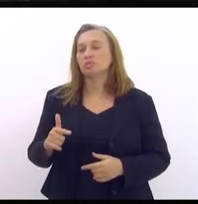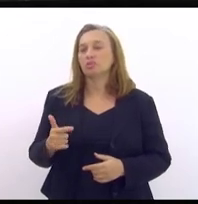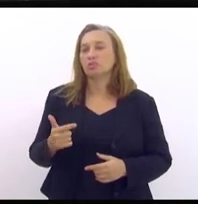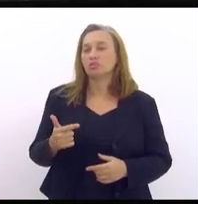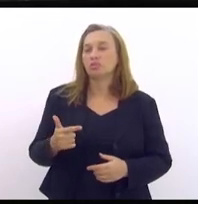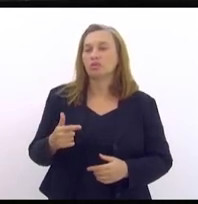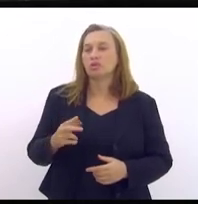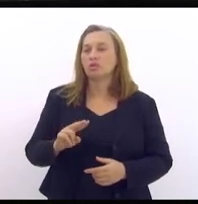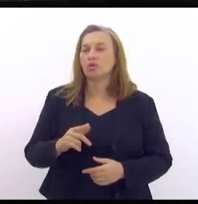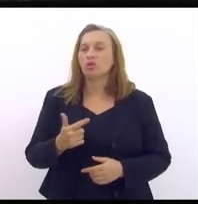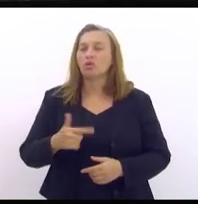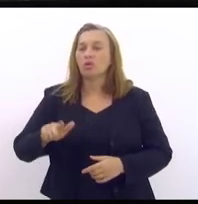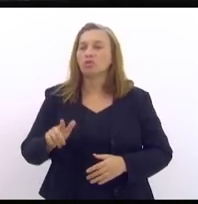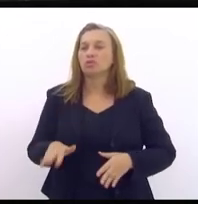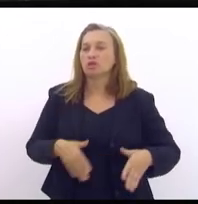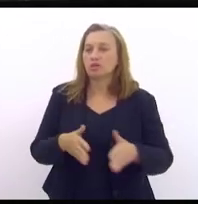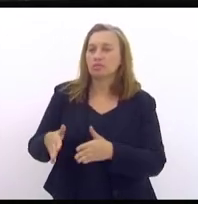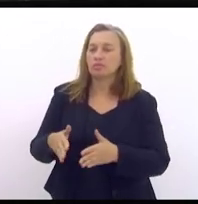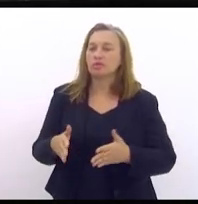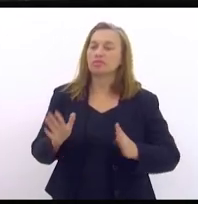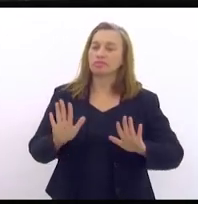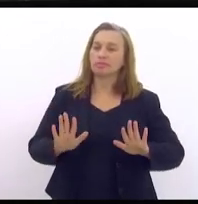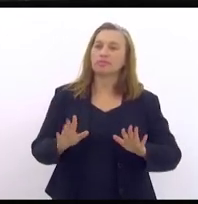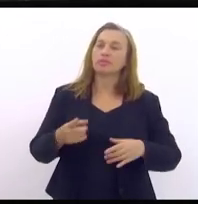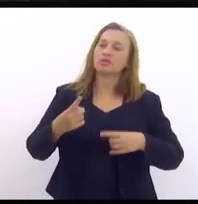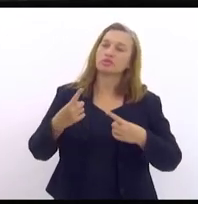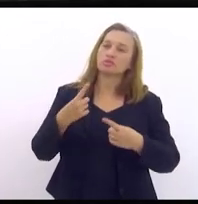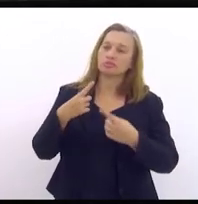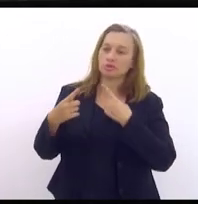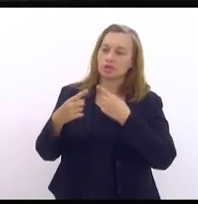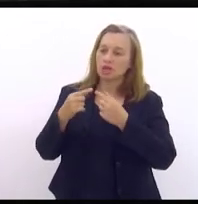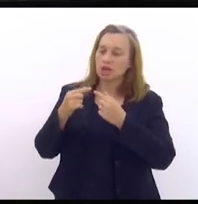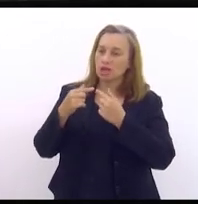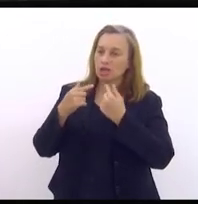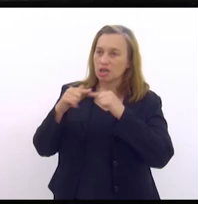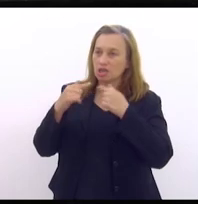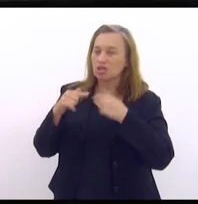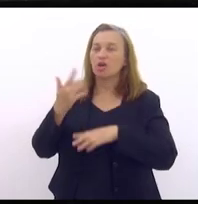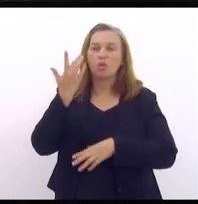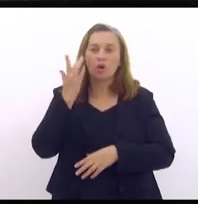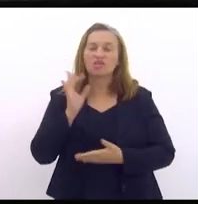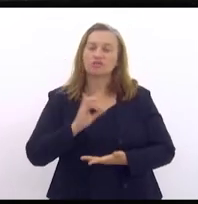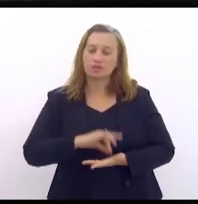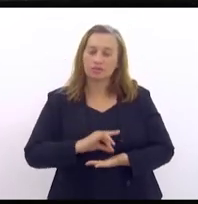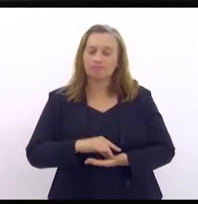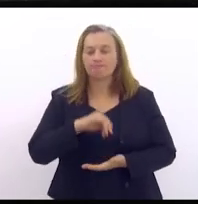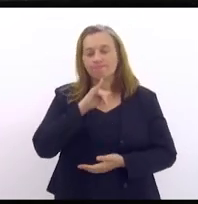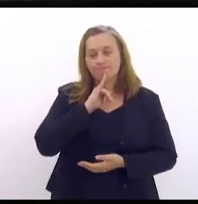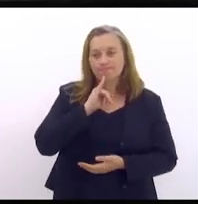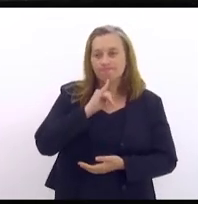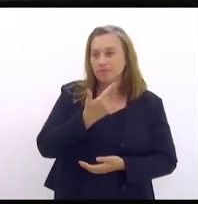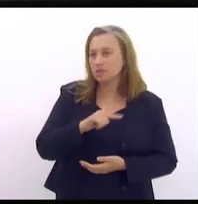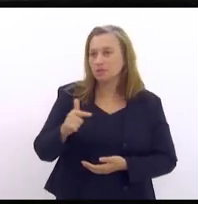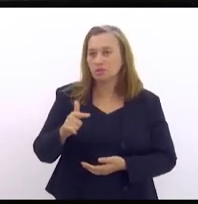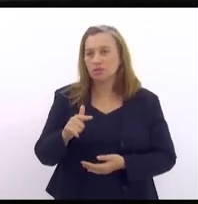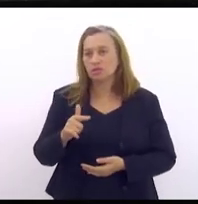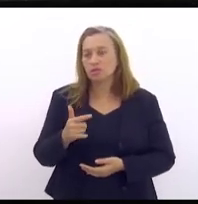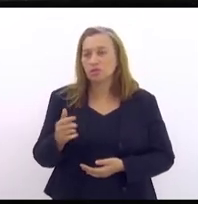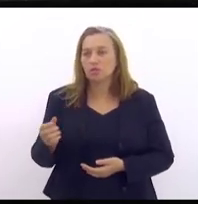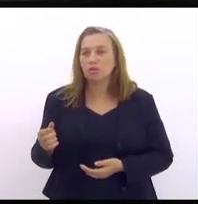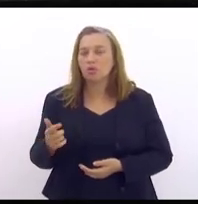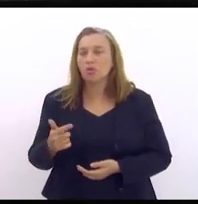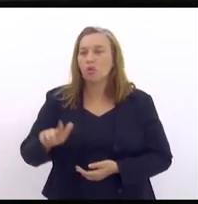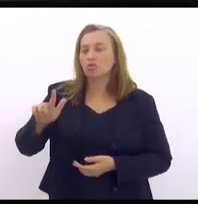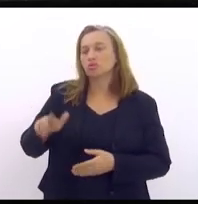dessa singela crítica, eu acho que realmente e infelizmente nós não temos outra saída